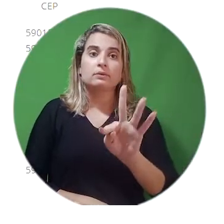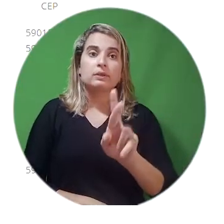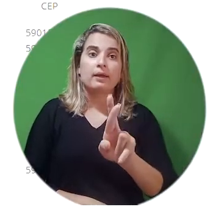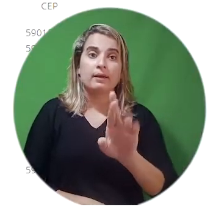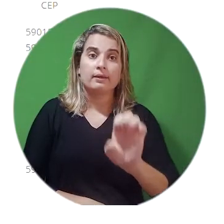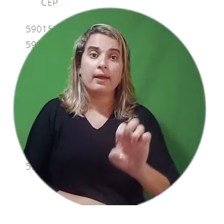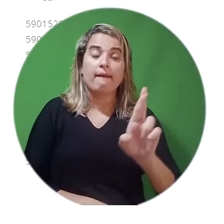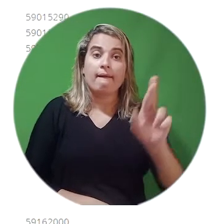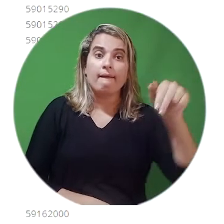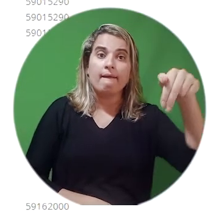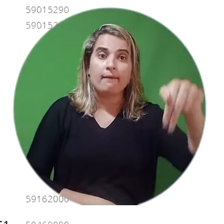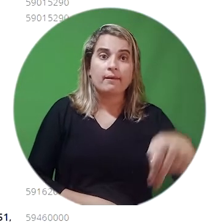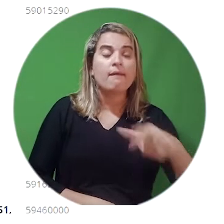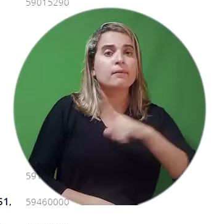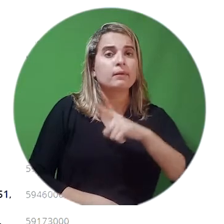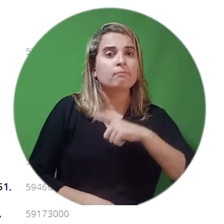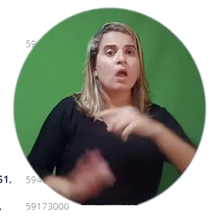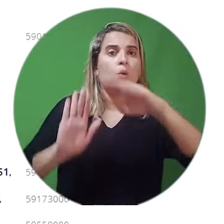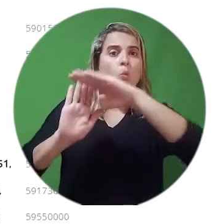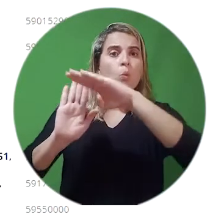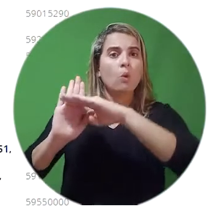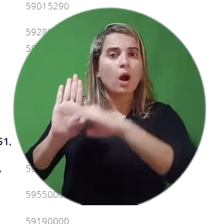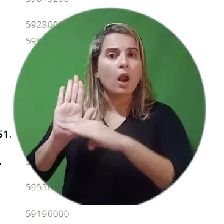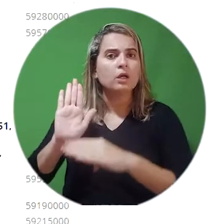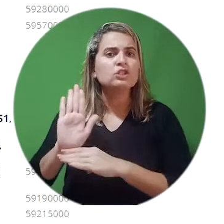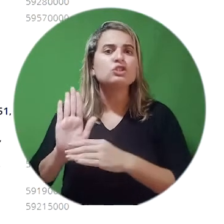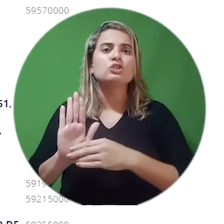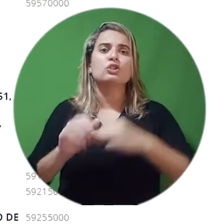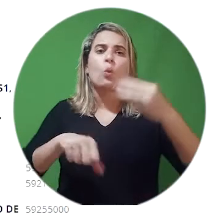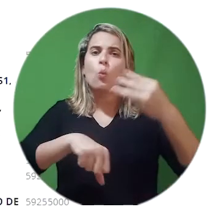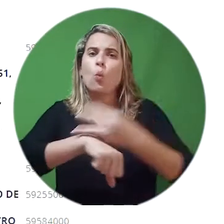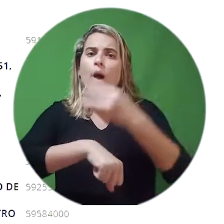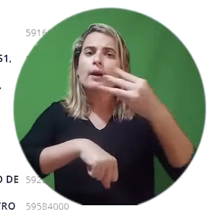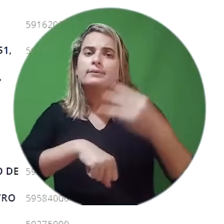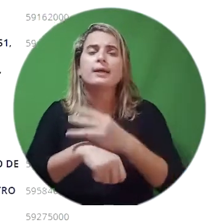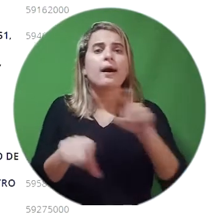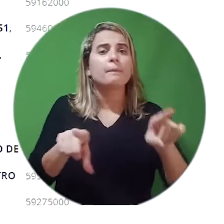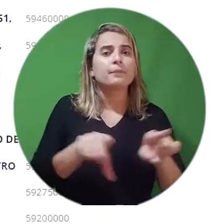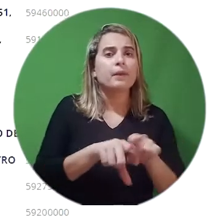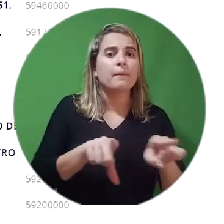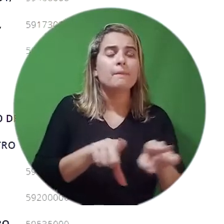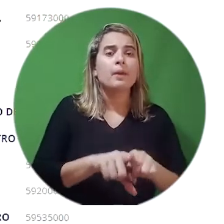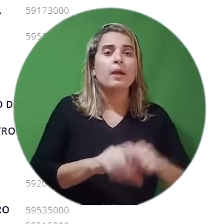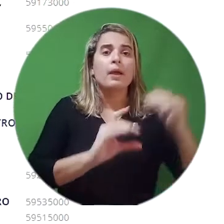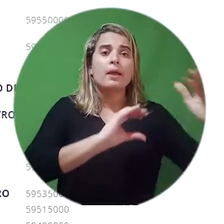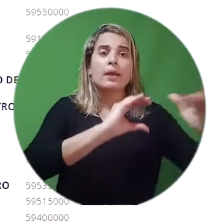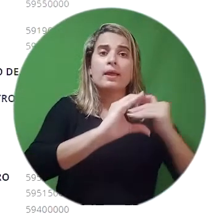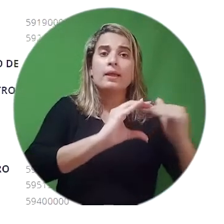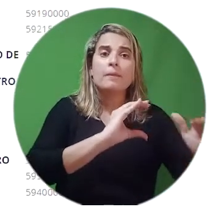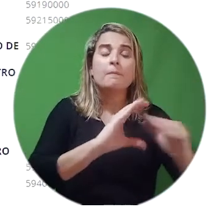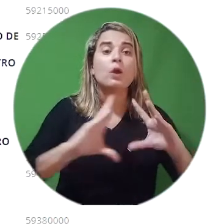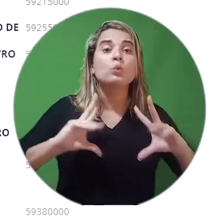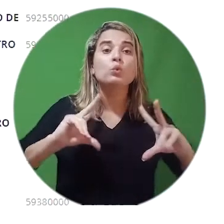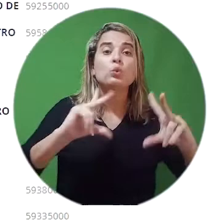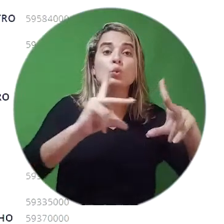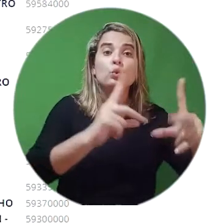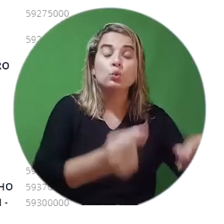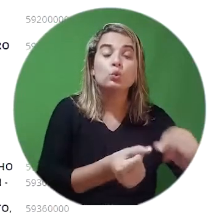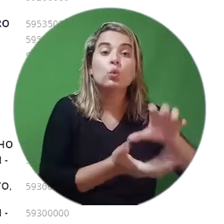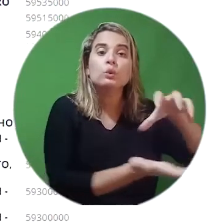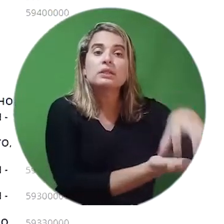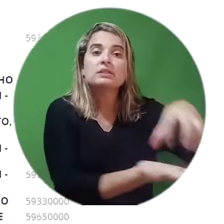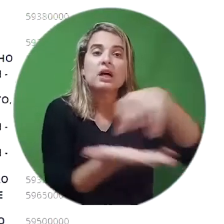temos também no site uma lista com todos os telefones de WhatsApp telefones e e-mail de todas as zonas